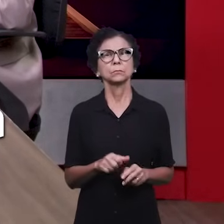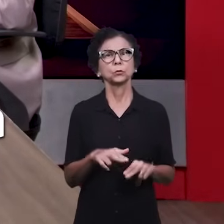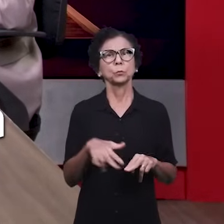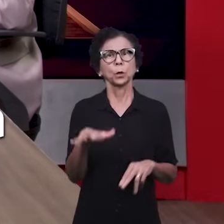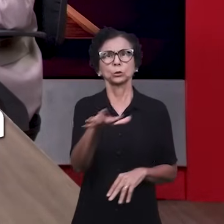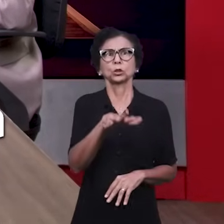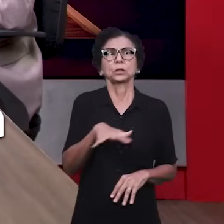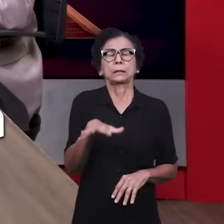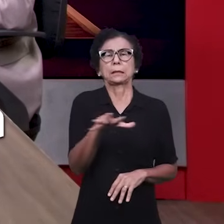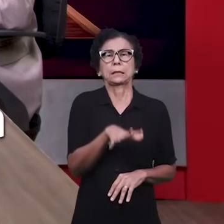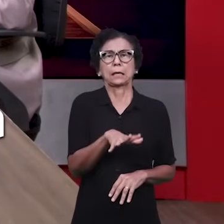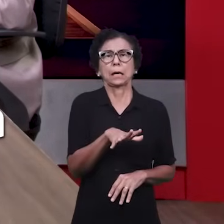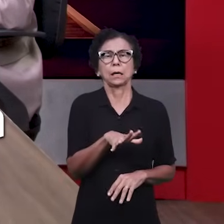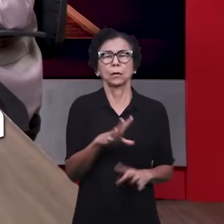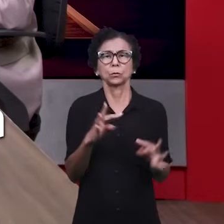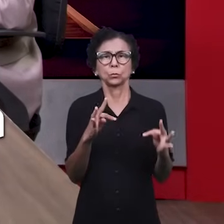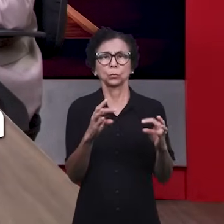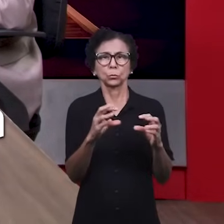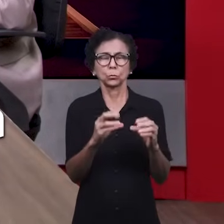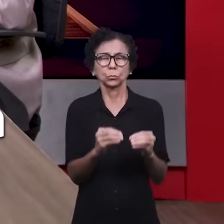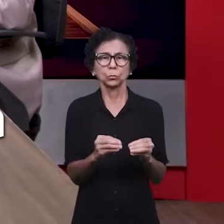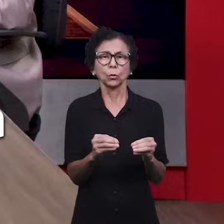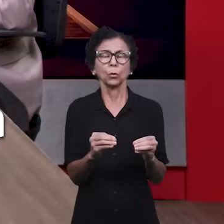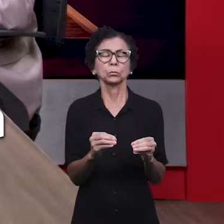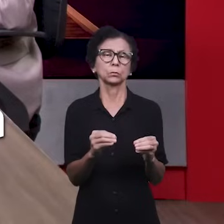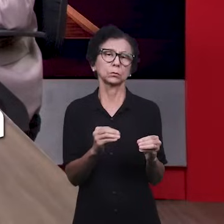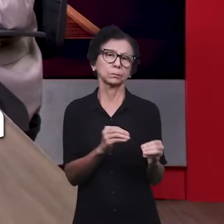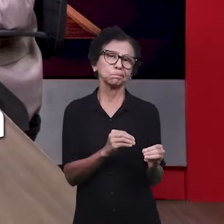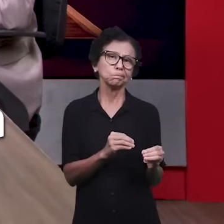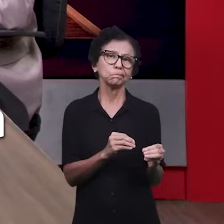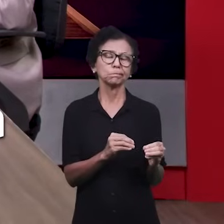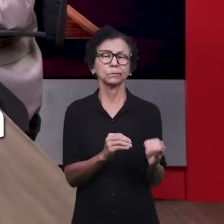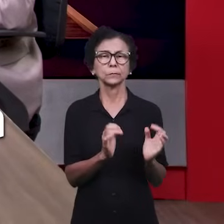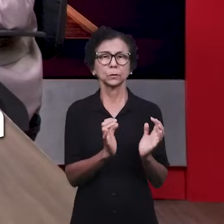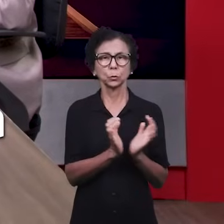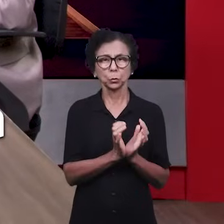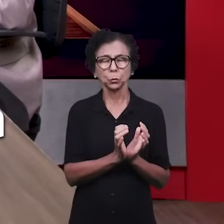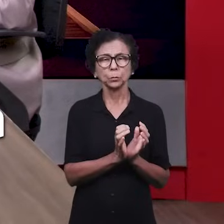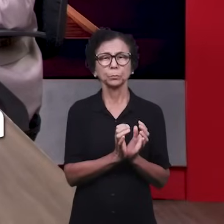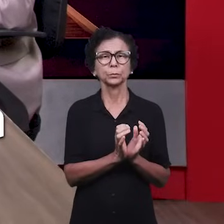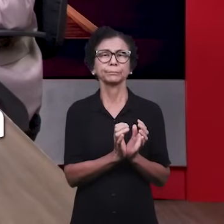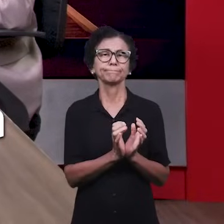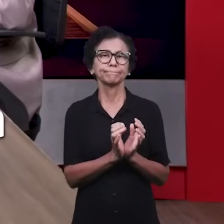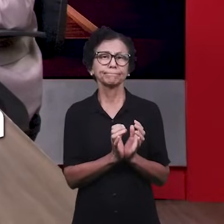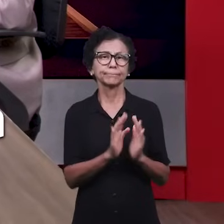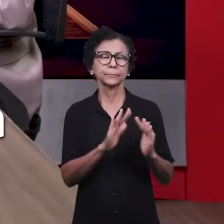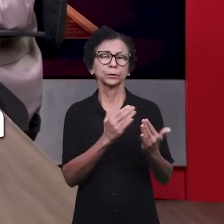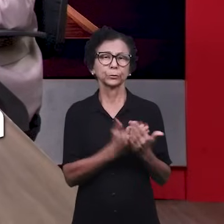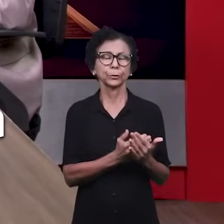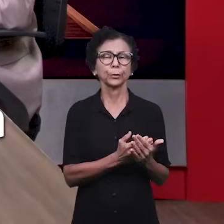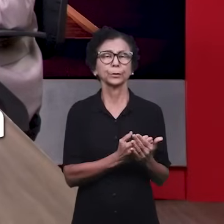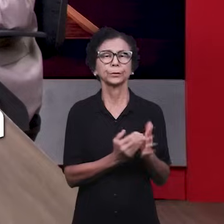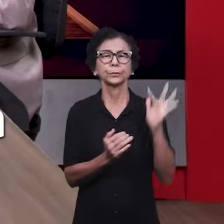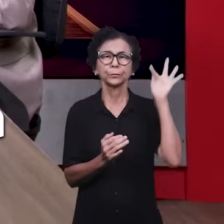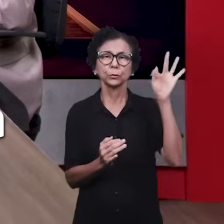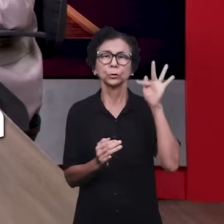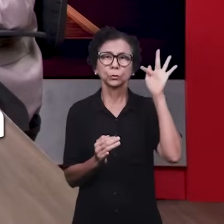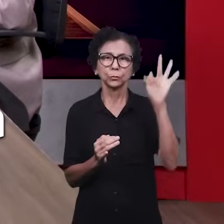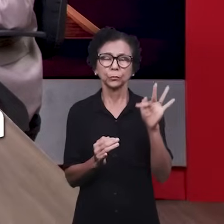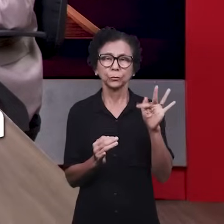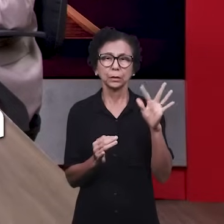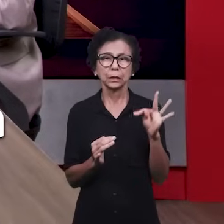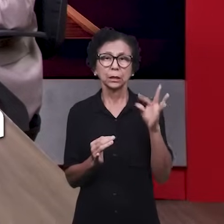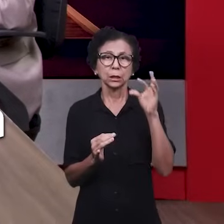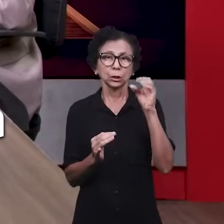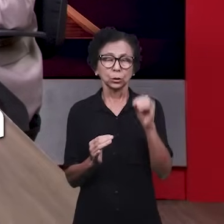vezes, uma coisa pequena você coloca dentro de uma, é como diz o texto, você coloca um fermento dentro da massa.